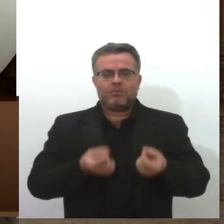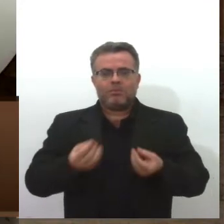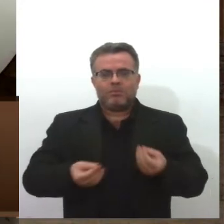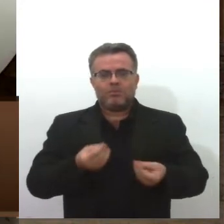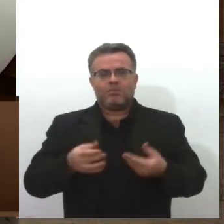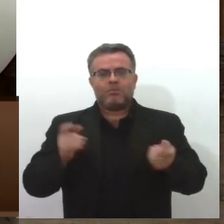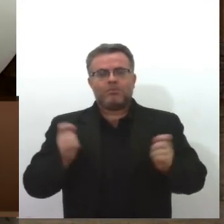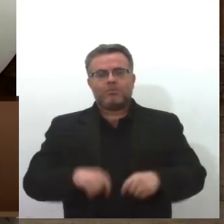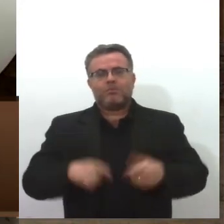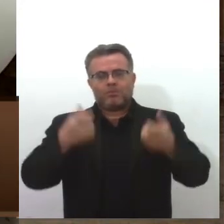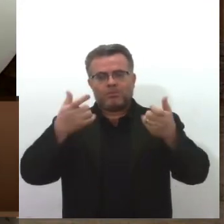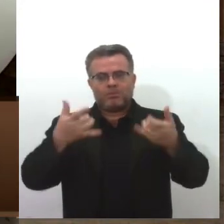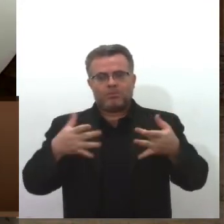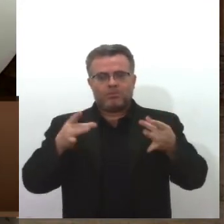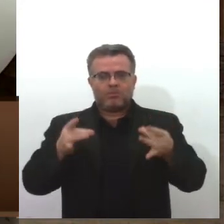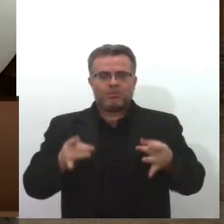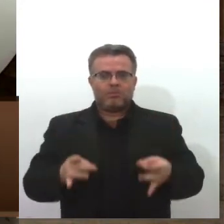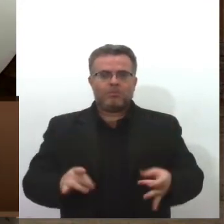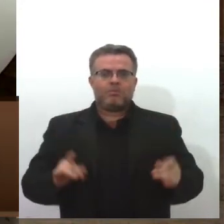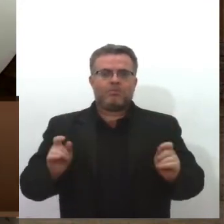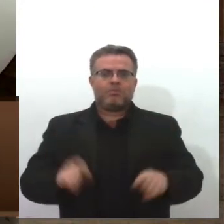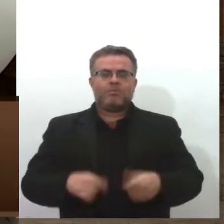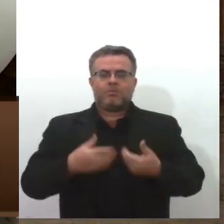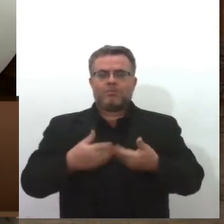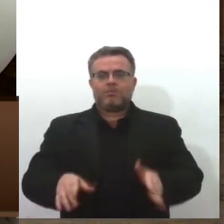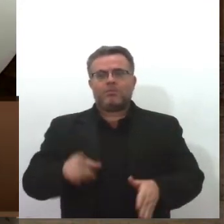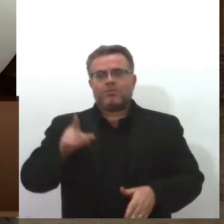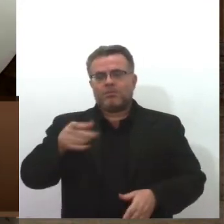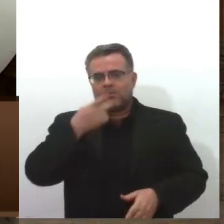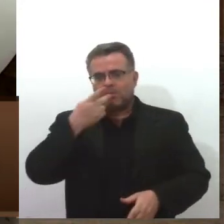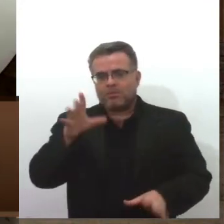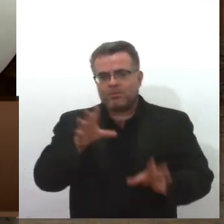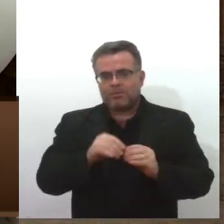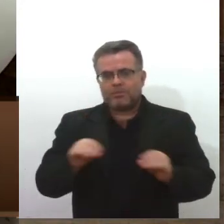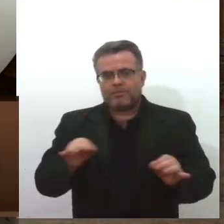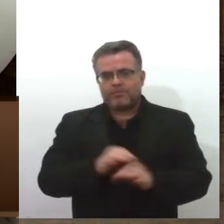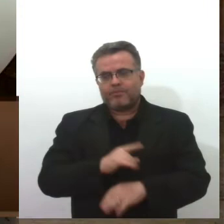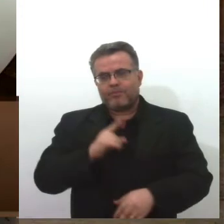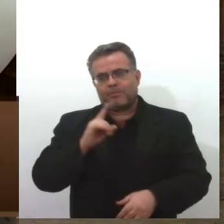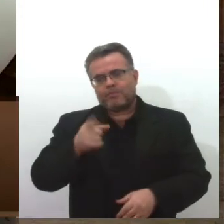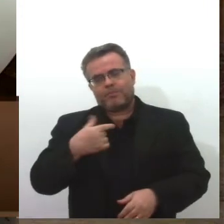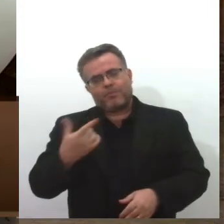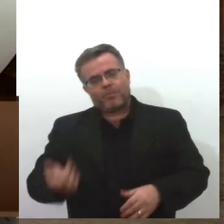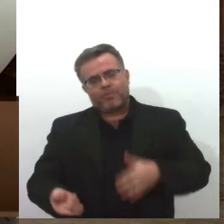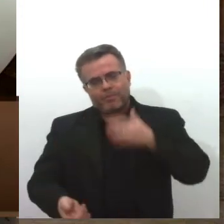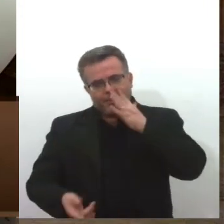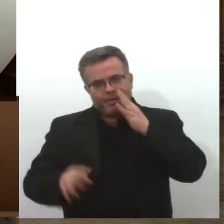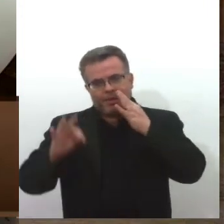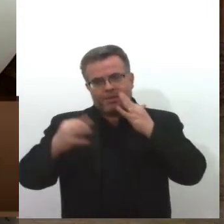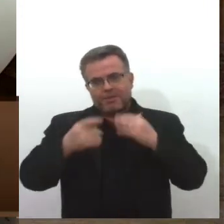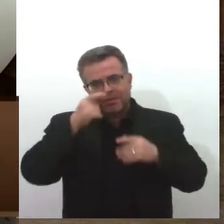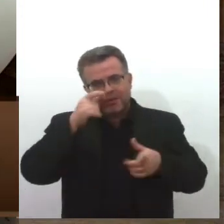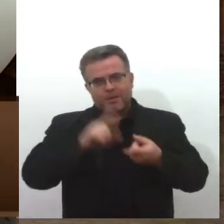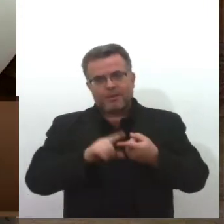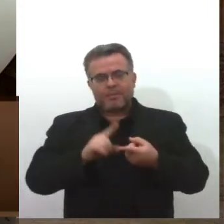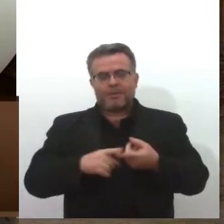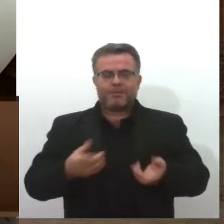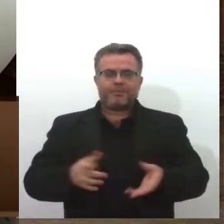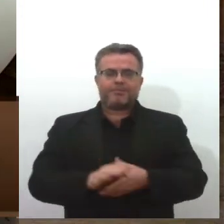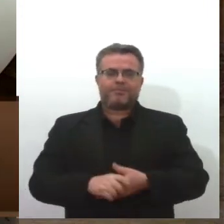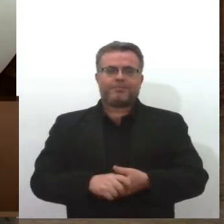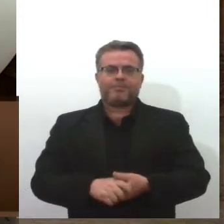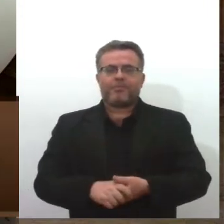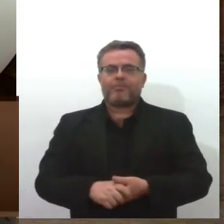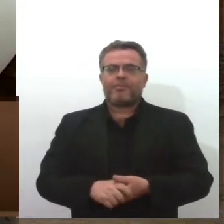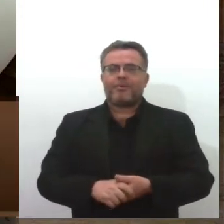muito explicativa. Deixar o espaço em aberto rapidinho para você se despedir de nós, os nossos telespectadores.